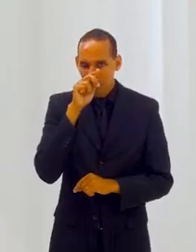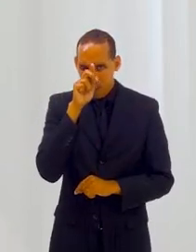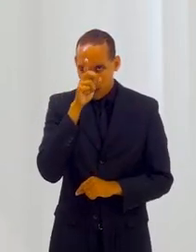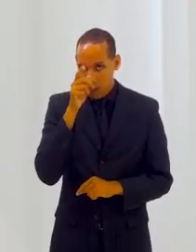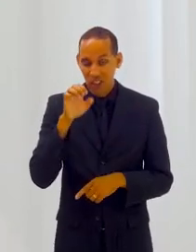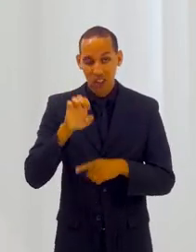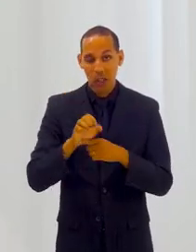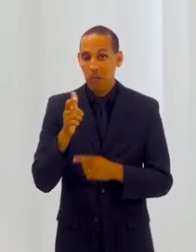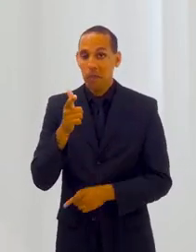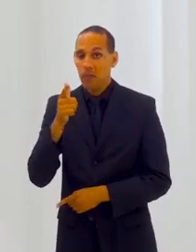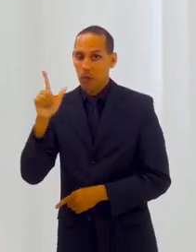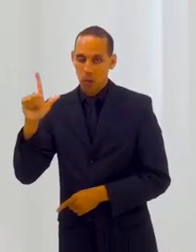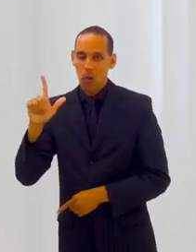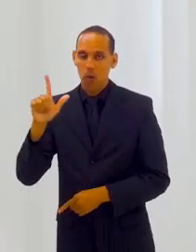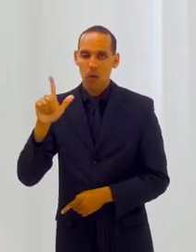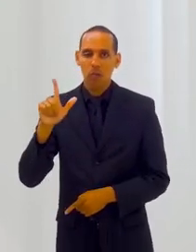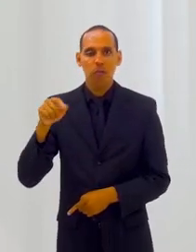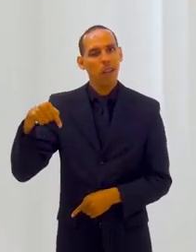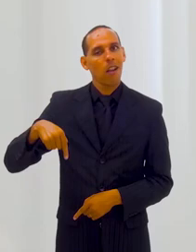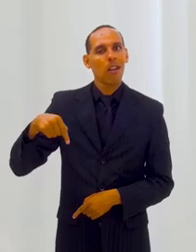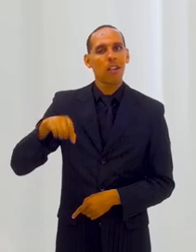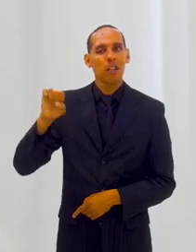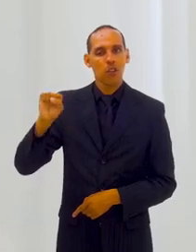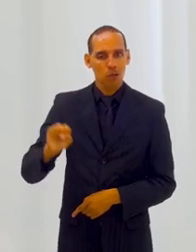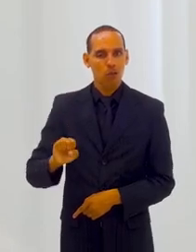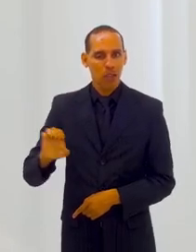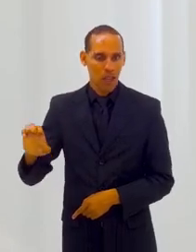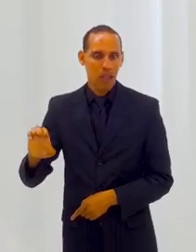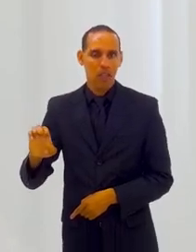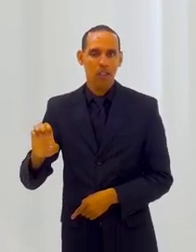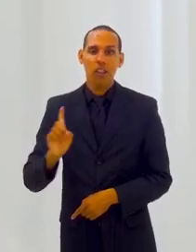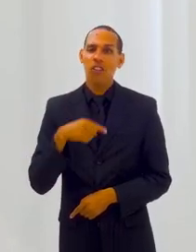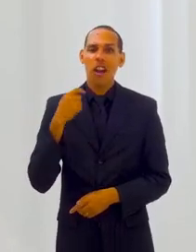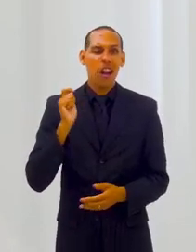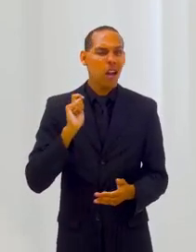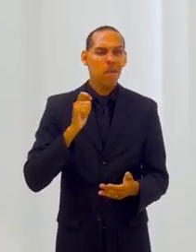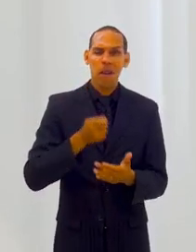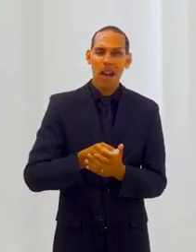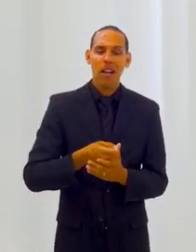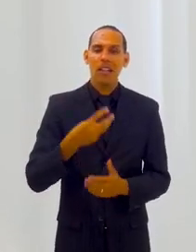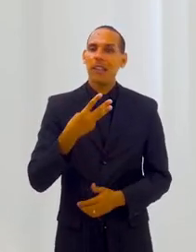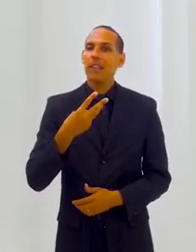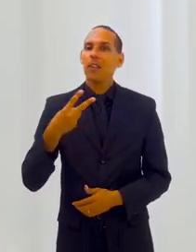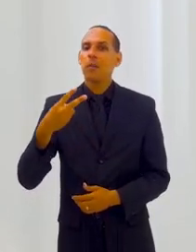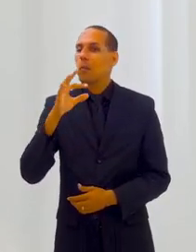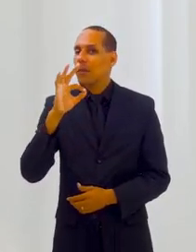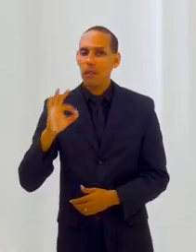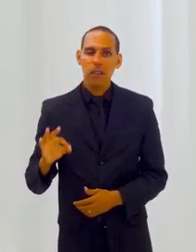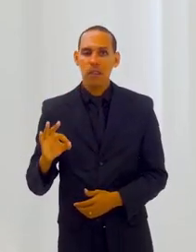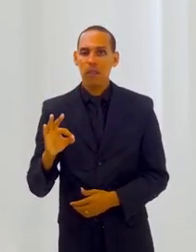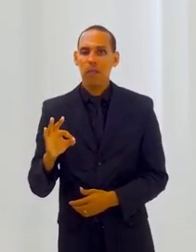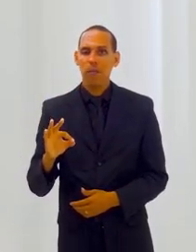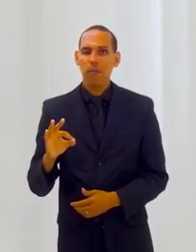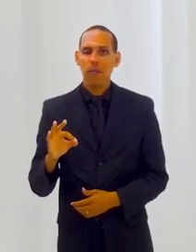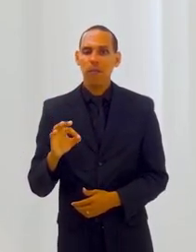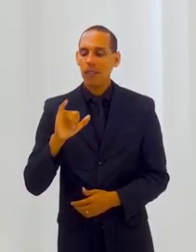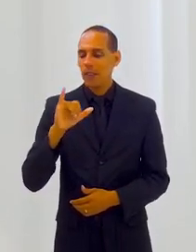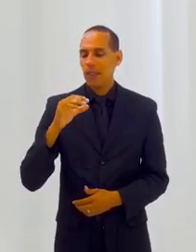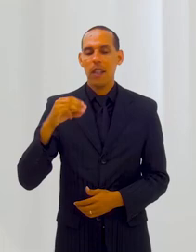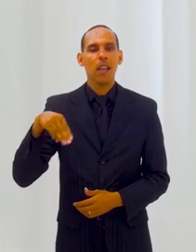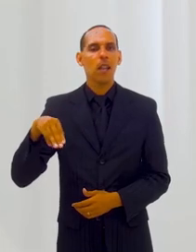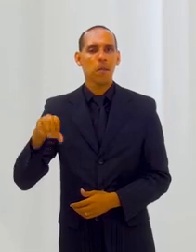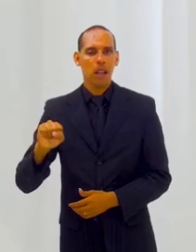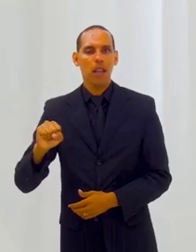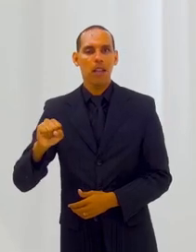aos demais estados da região sudeste, uma vez que nós pagávamos 32% de